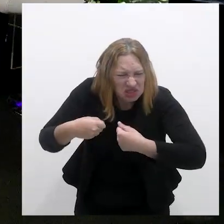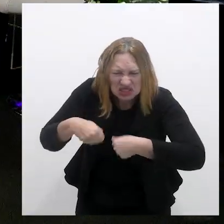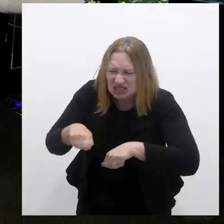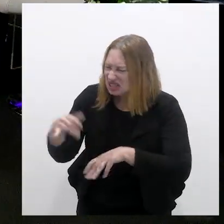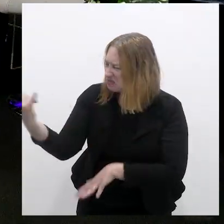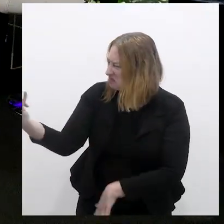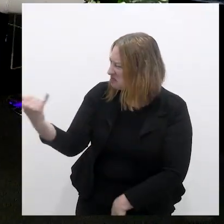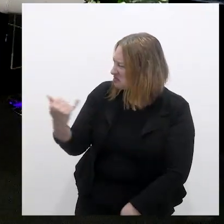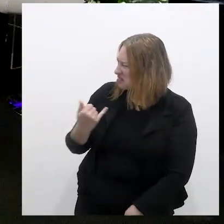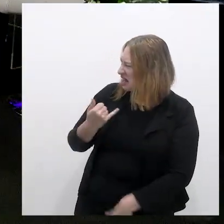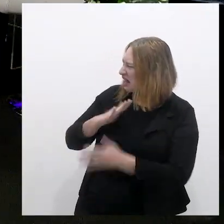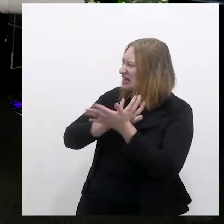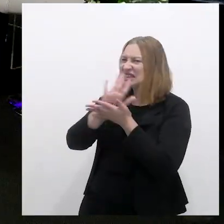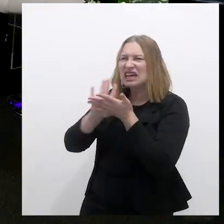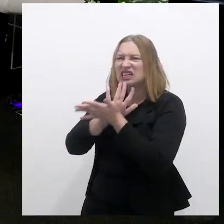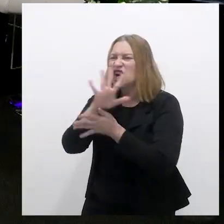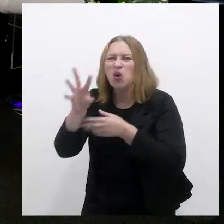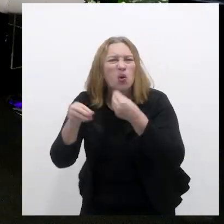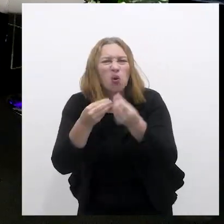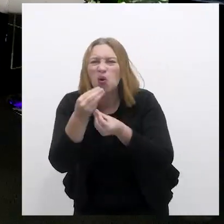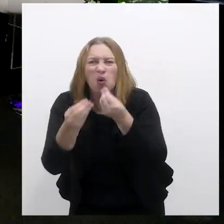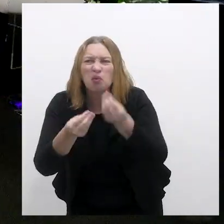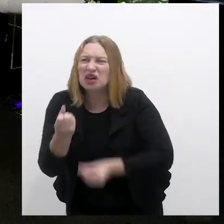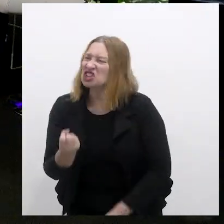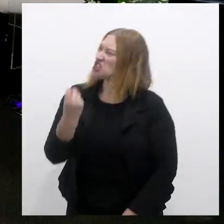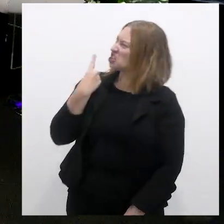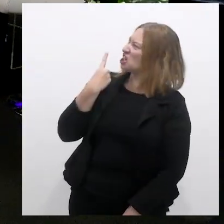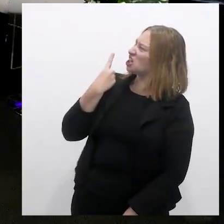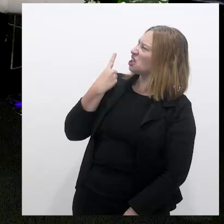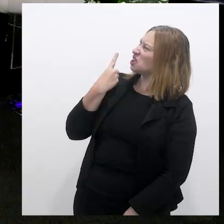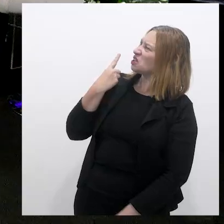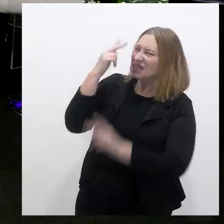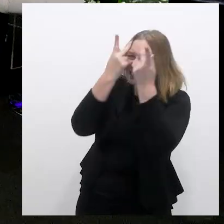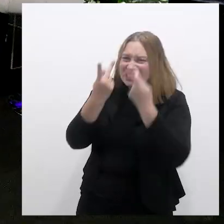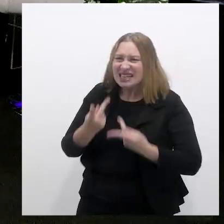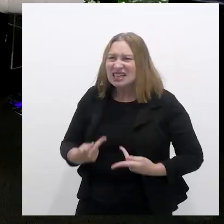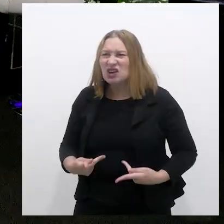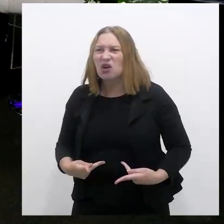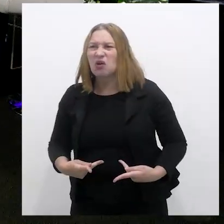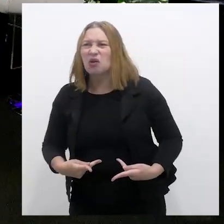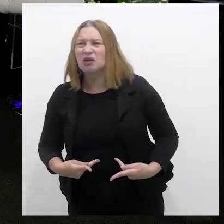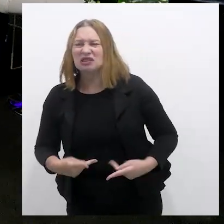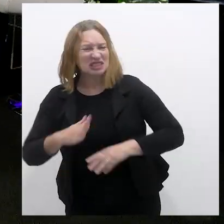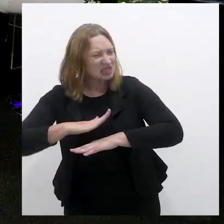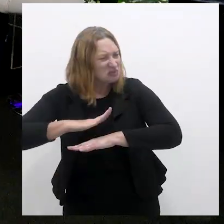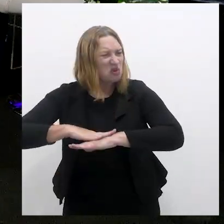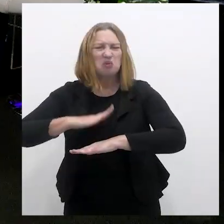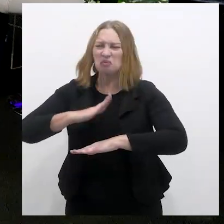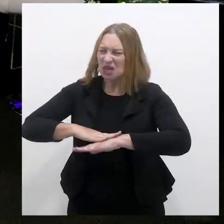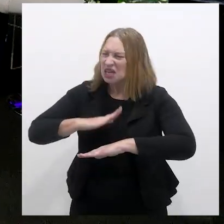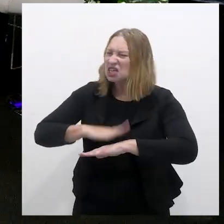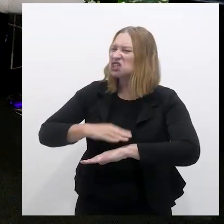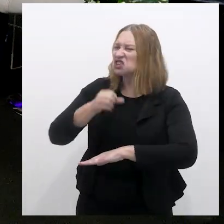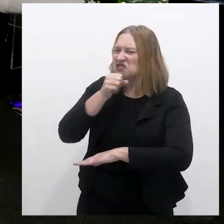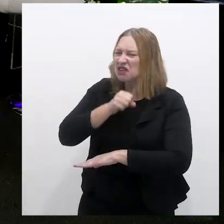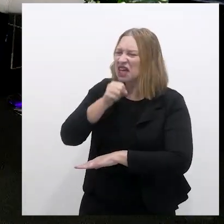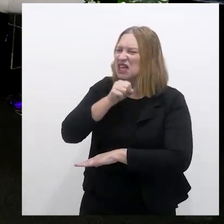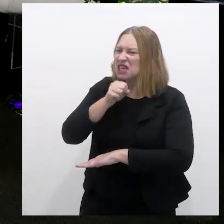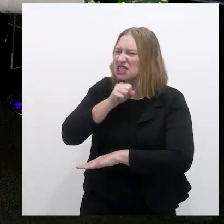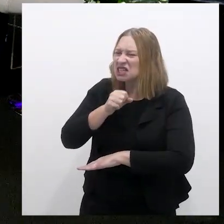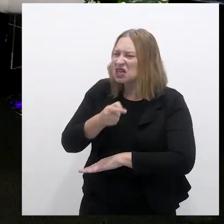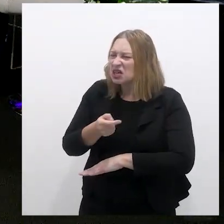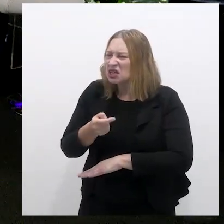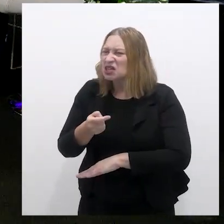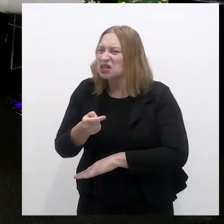ninguém precisa mais me dizer como é estranho ser humano nessas